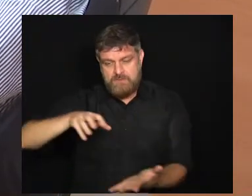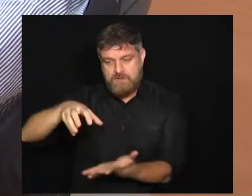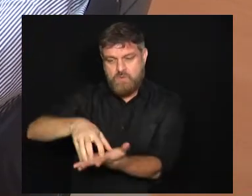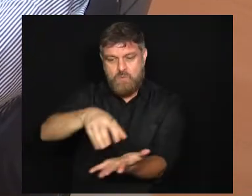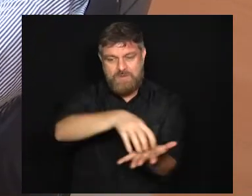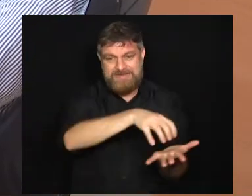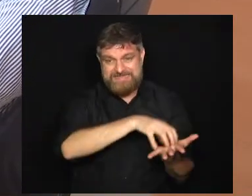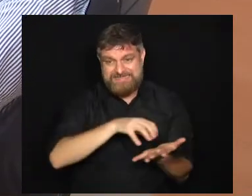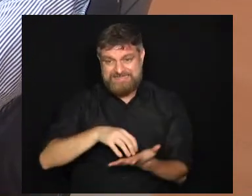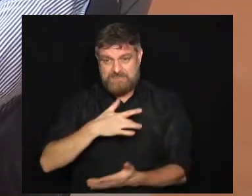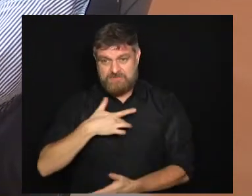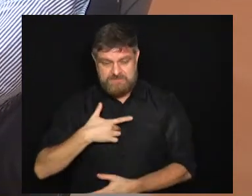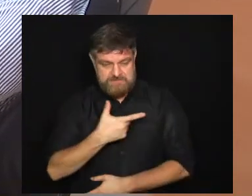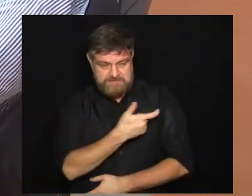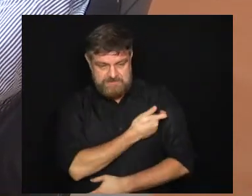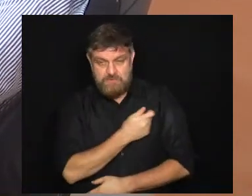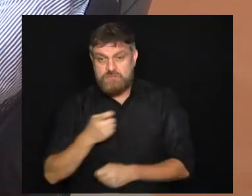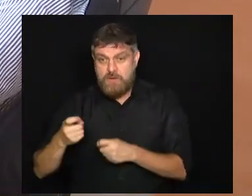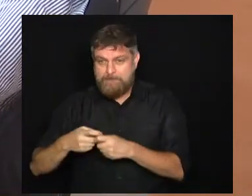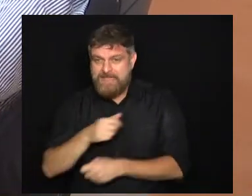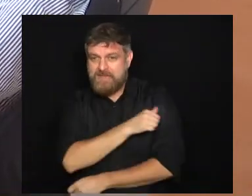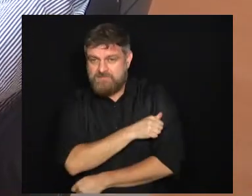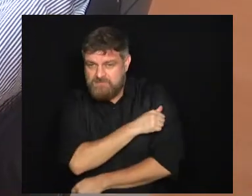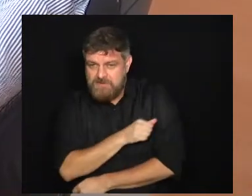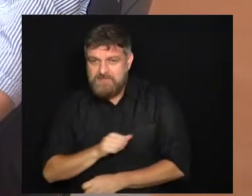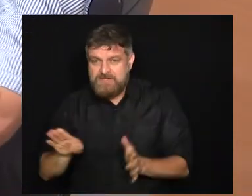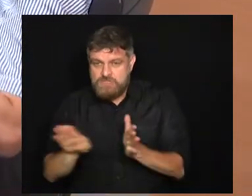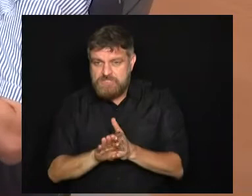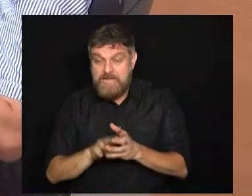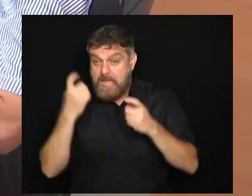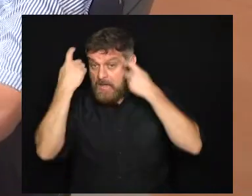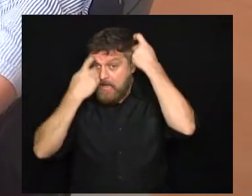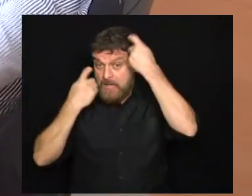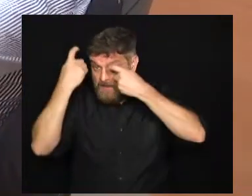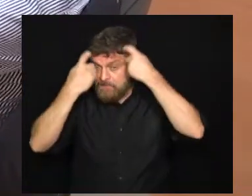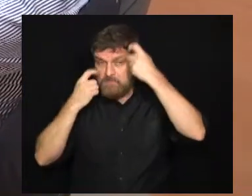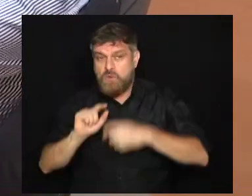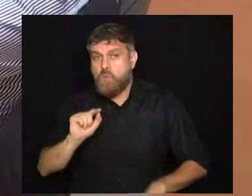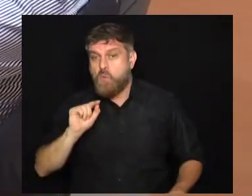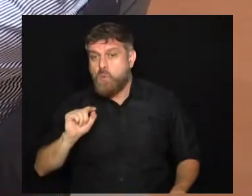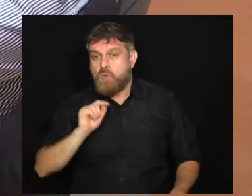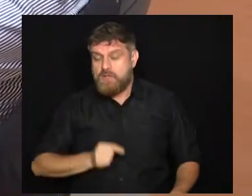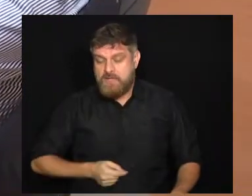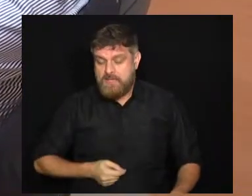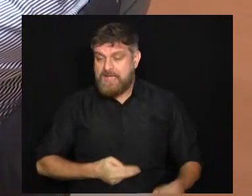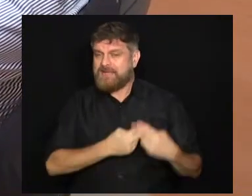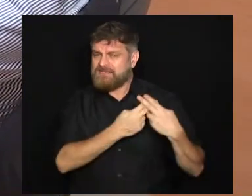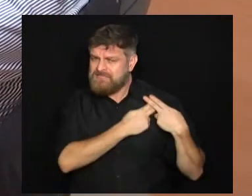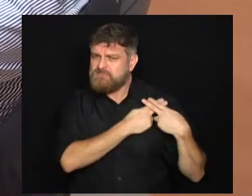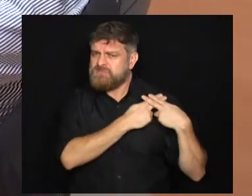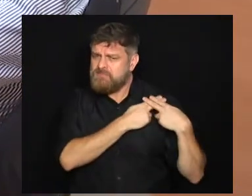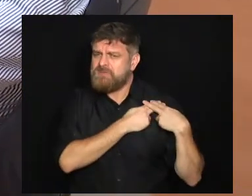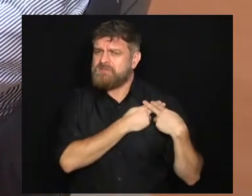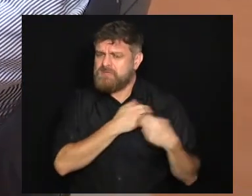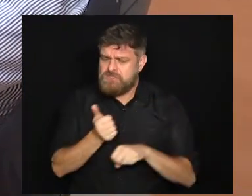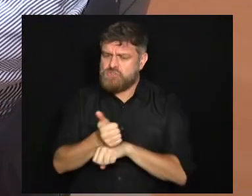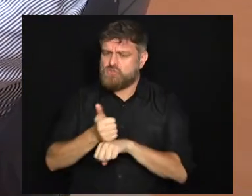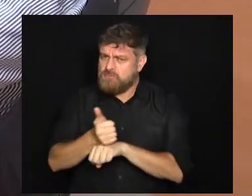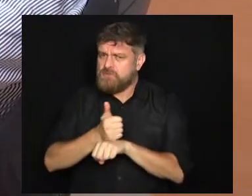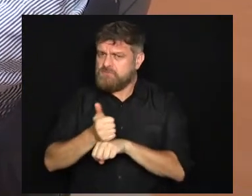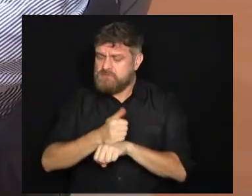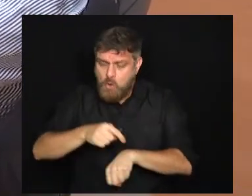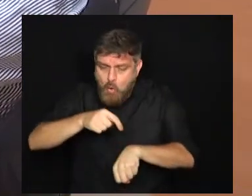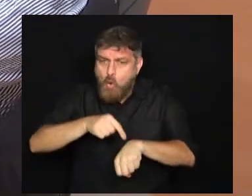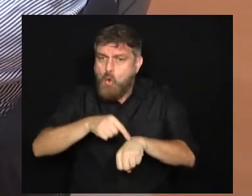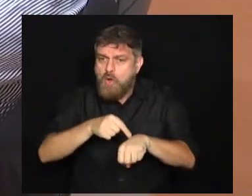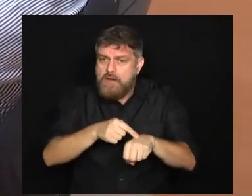outras unidades da rede, justamente com a preocupação do compromisso do profissional junto com o seu horário